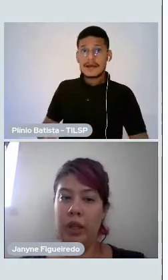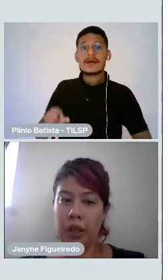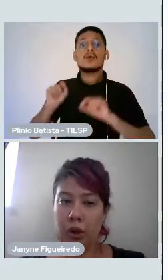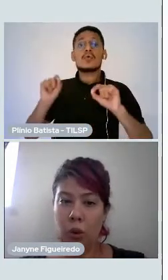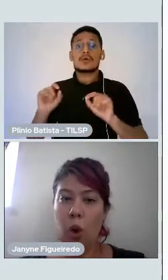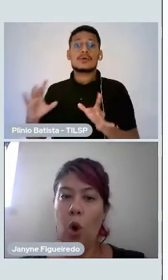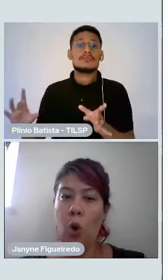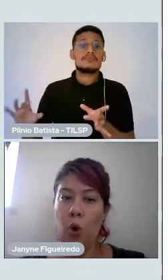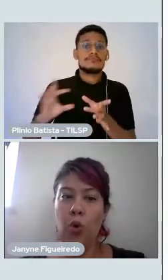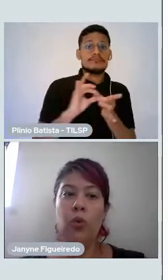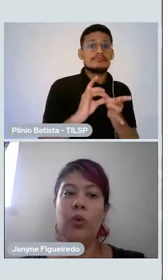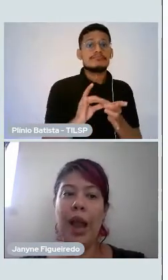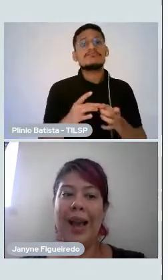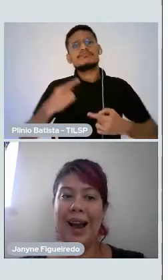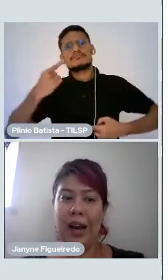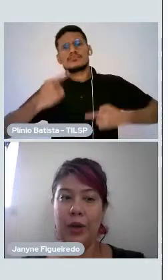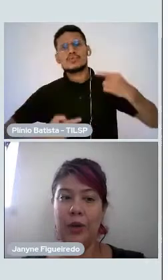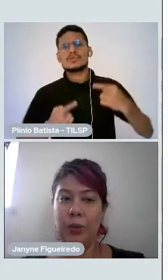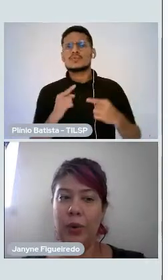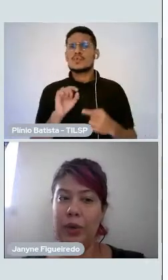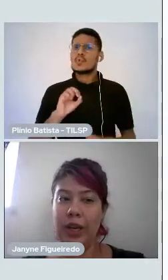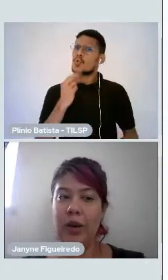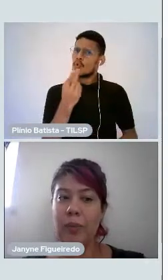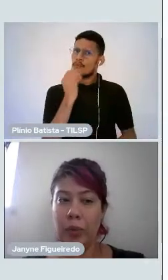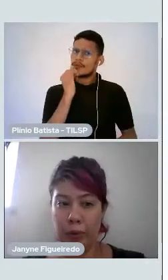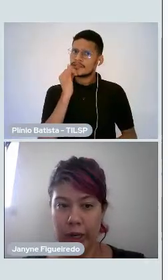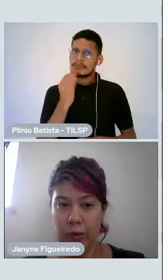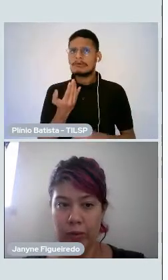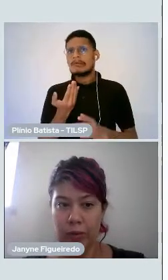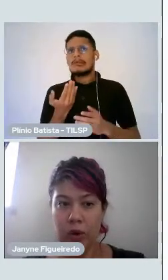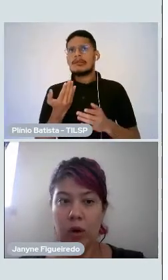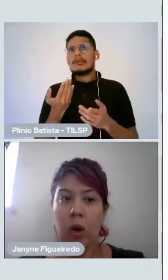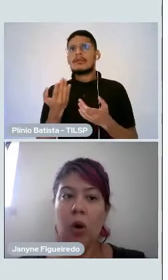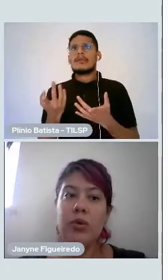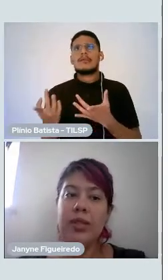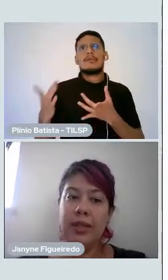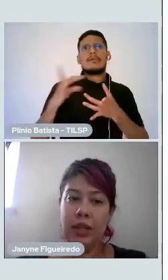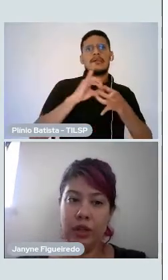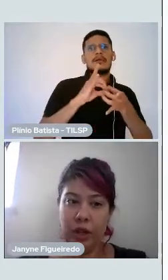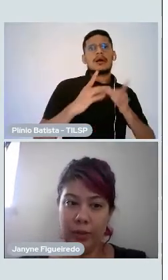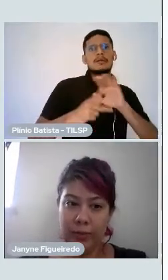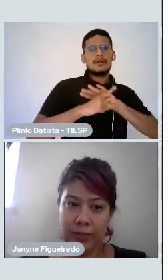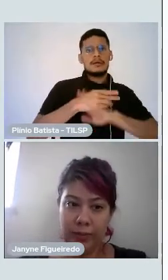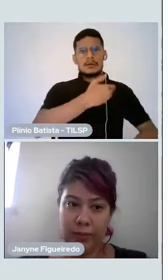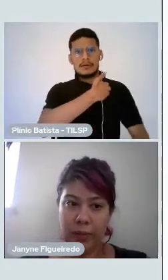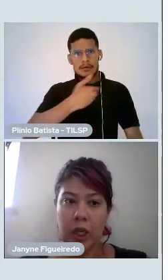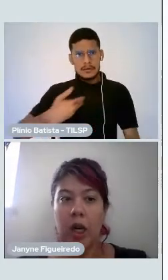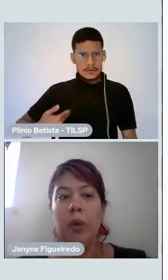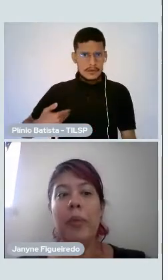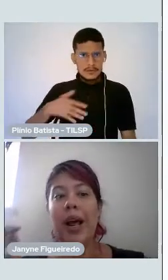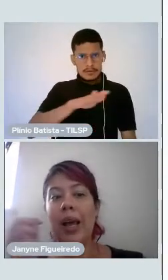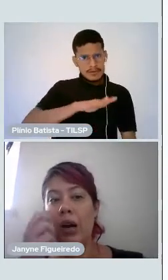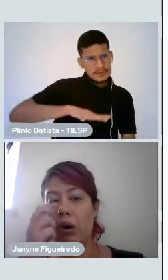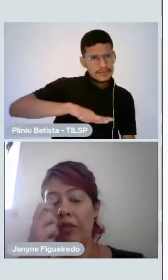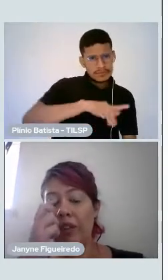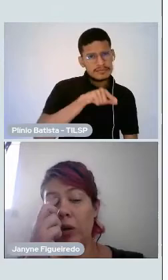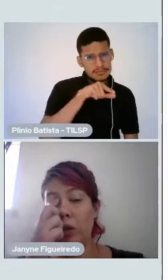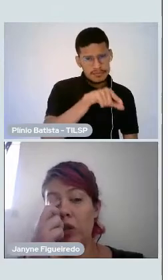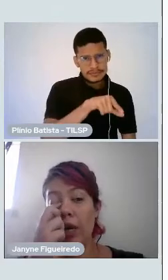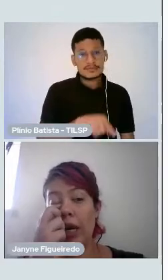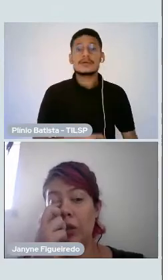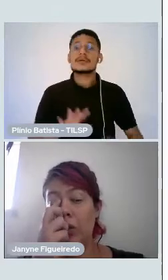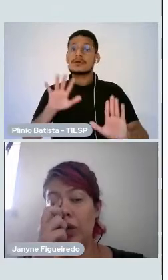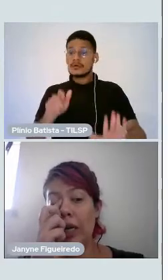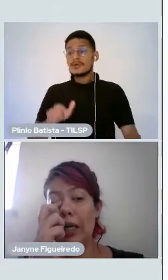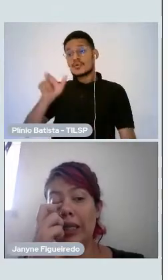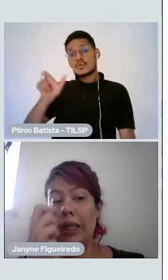um político ou um lacaio do poder público. Ou seja, para Legoff,